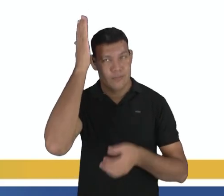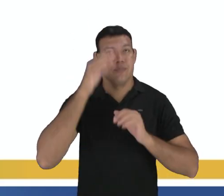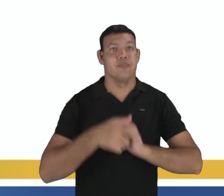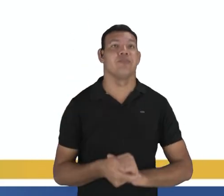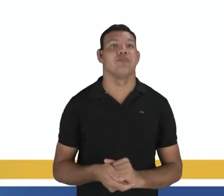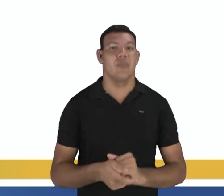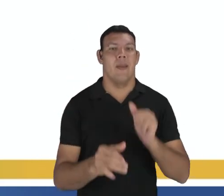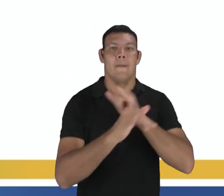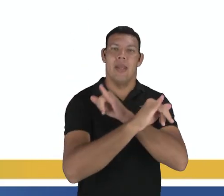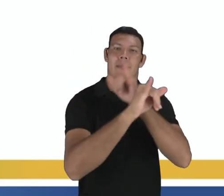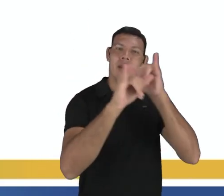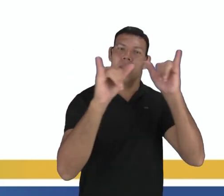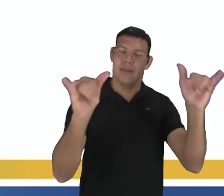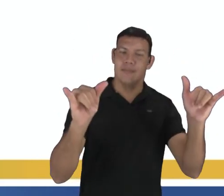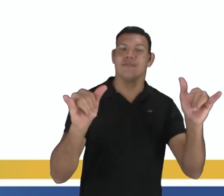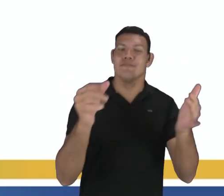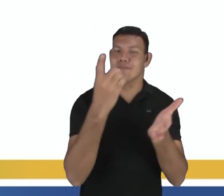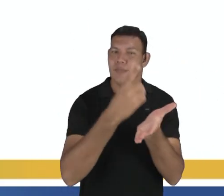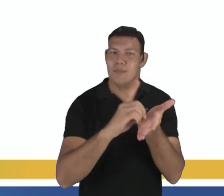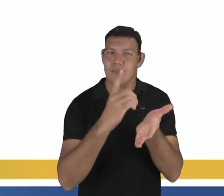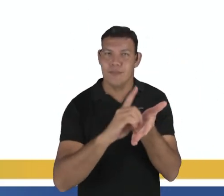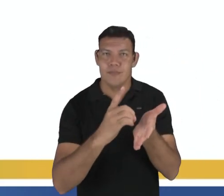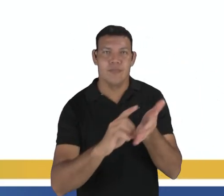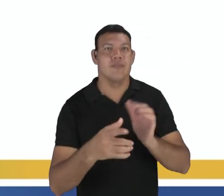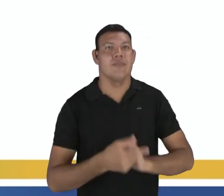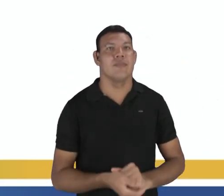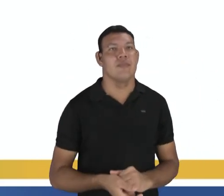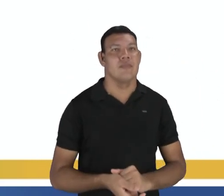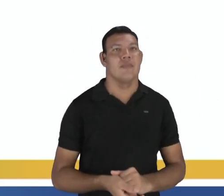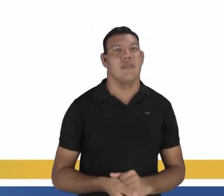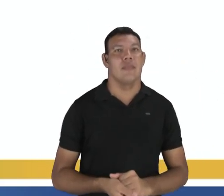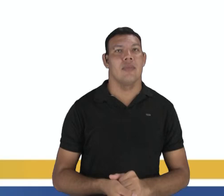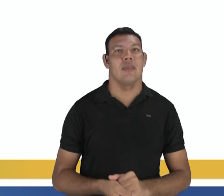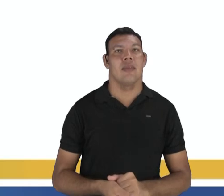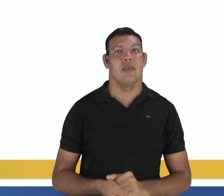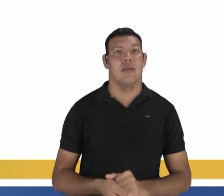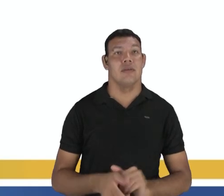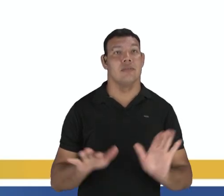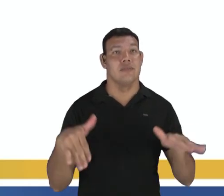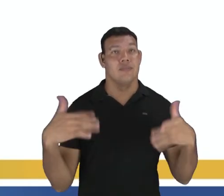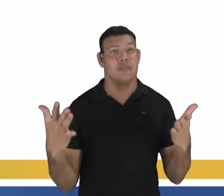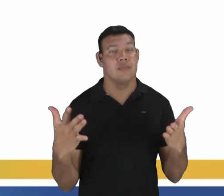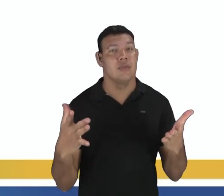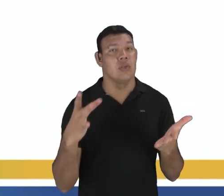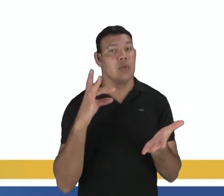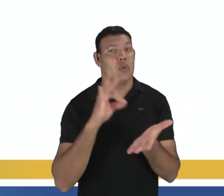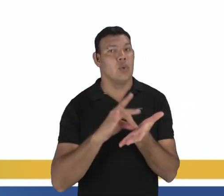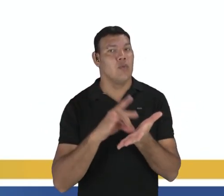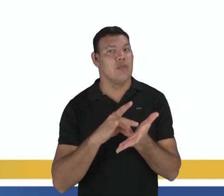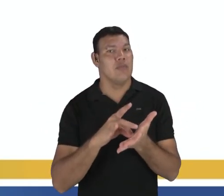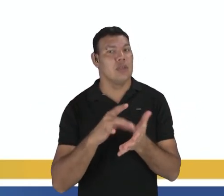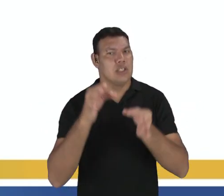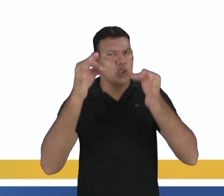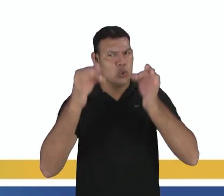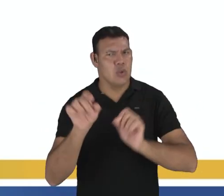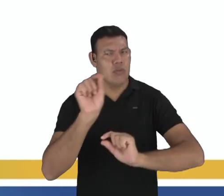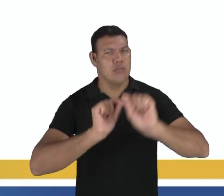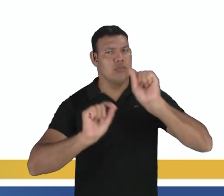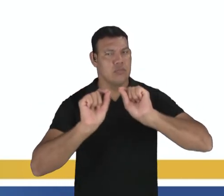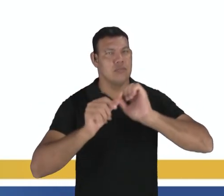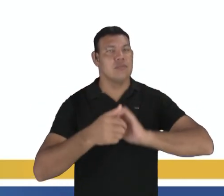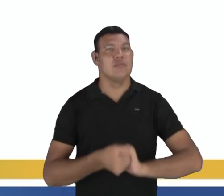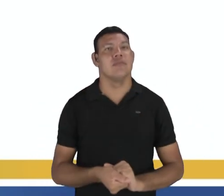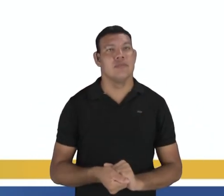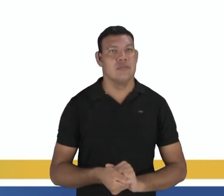lado para vocês verem, é uma propaganda do dicionário Aurélio do Aurélio. Sobre isso, podemos afirmar que